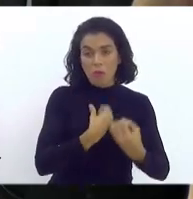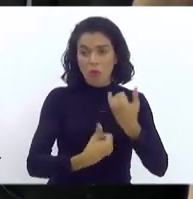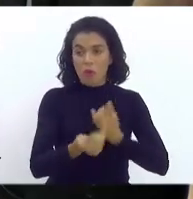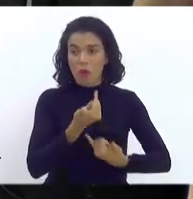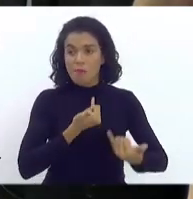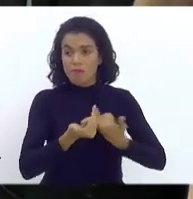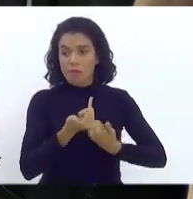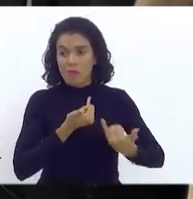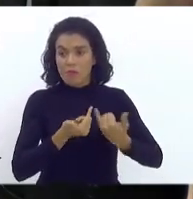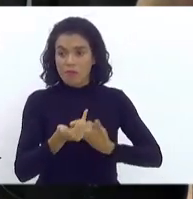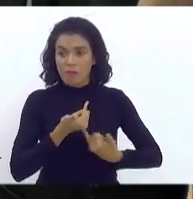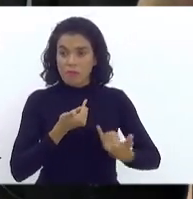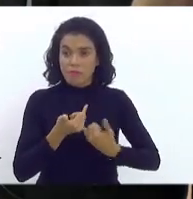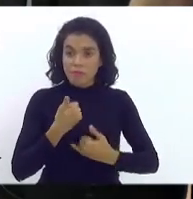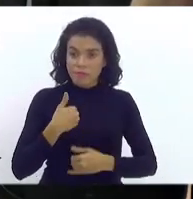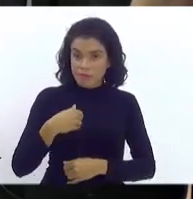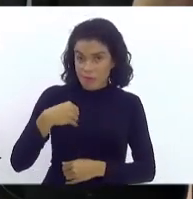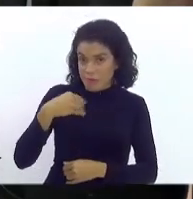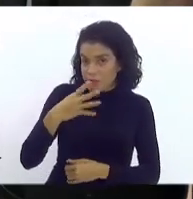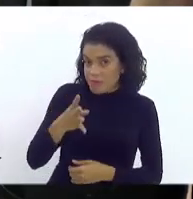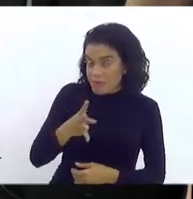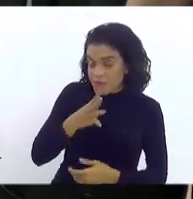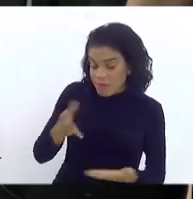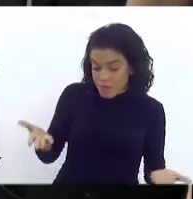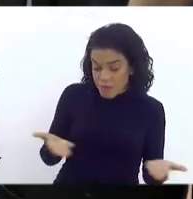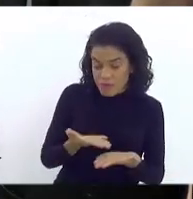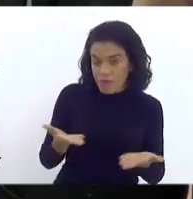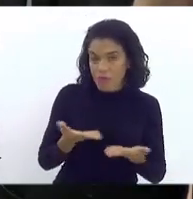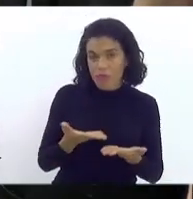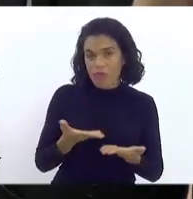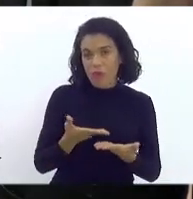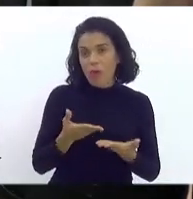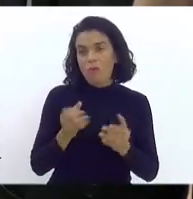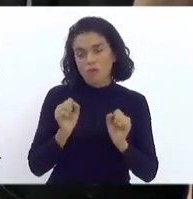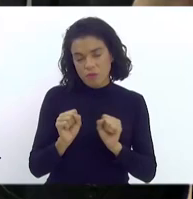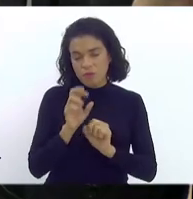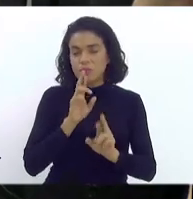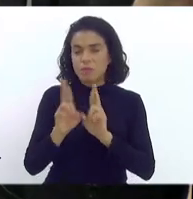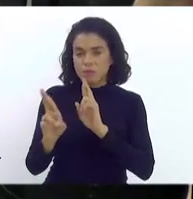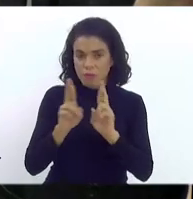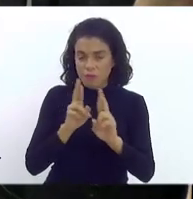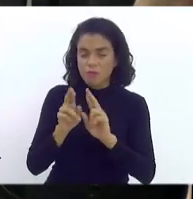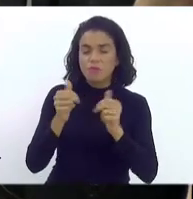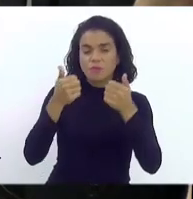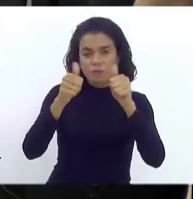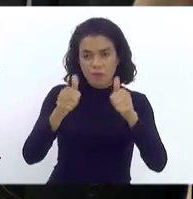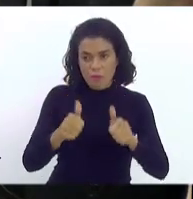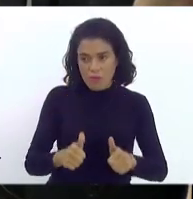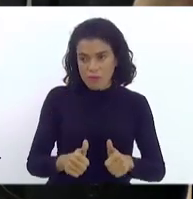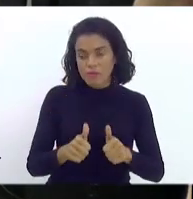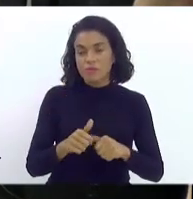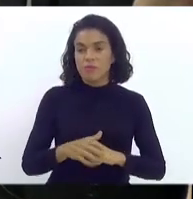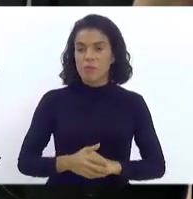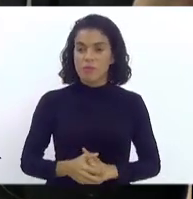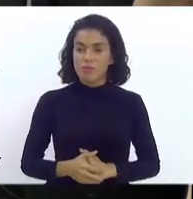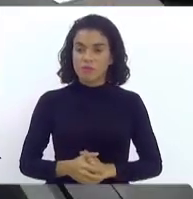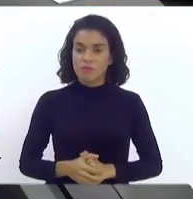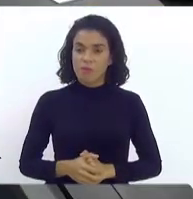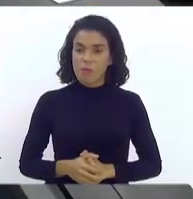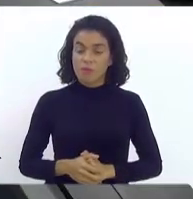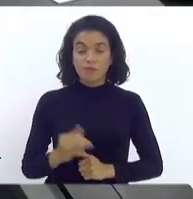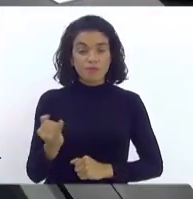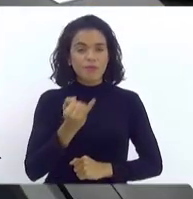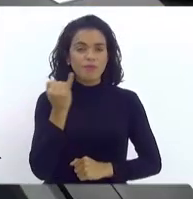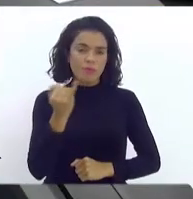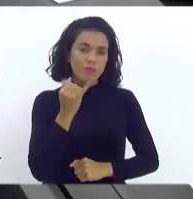não no meu conhecimento presente, né? Mas eu posso responder, a gente pode avaliar e comentar. Isso é importante, presidente,